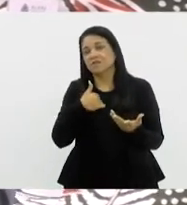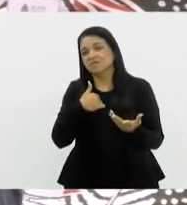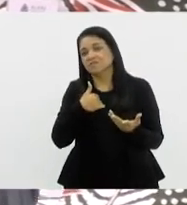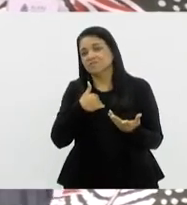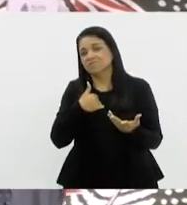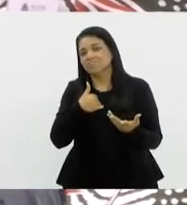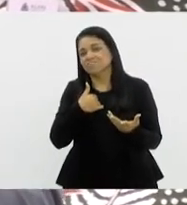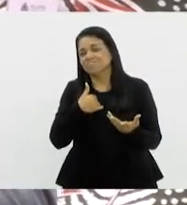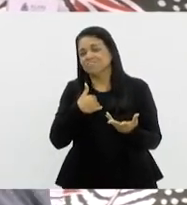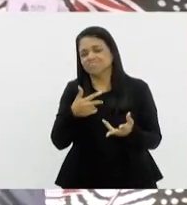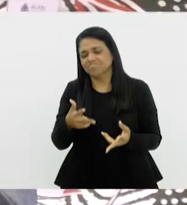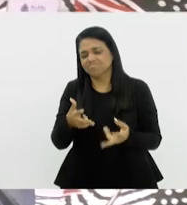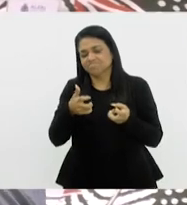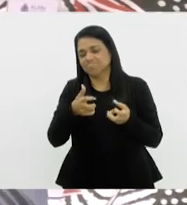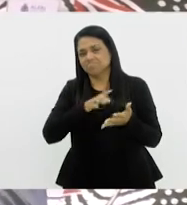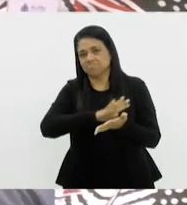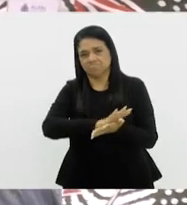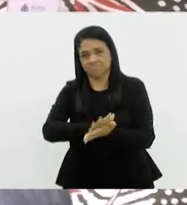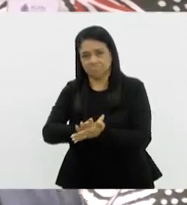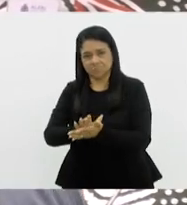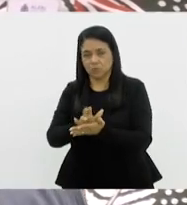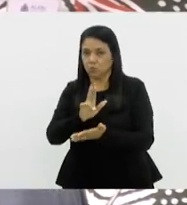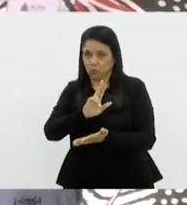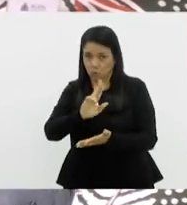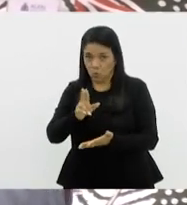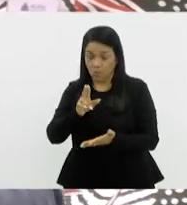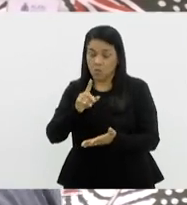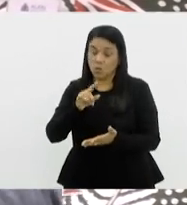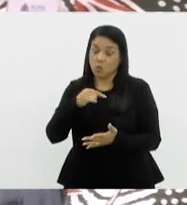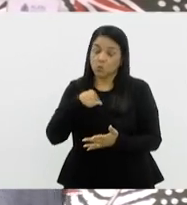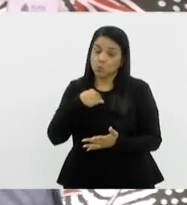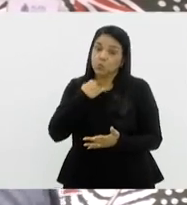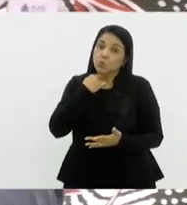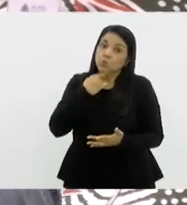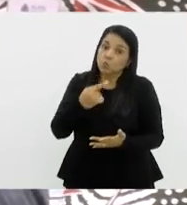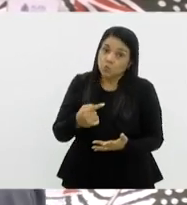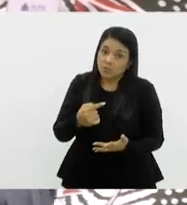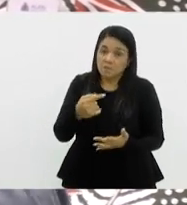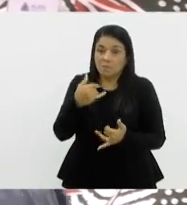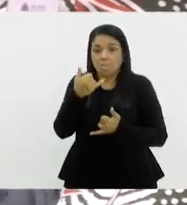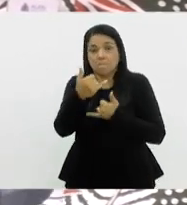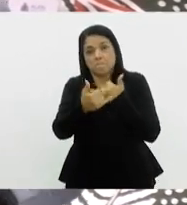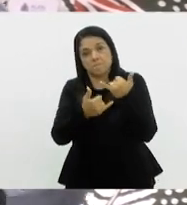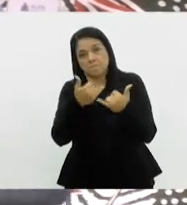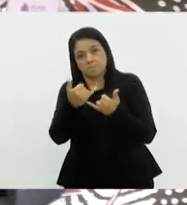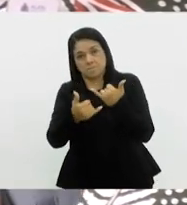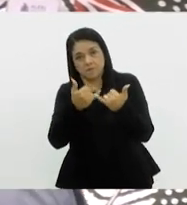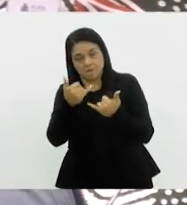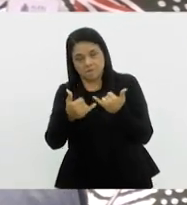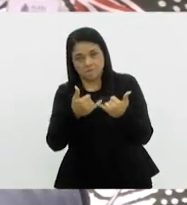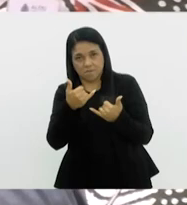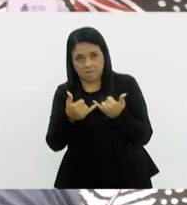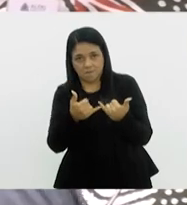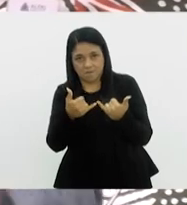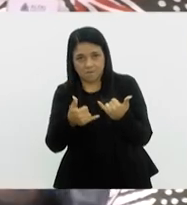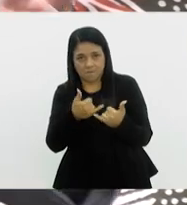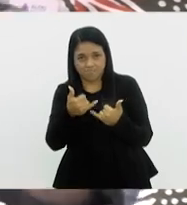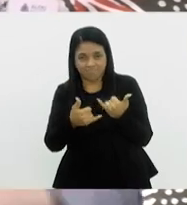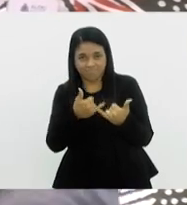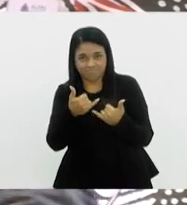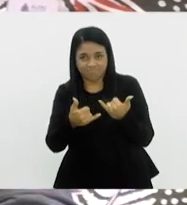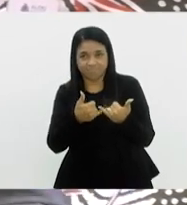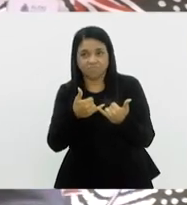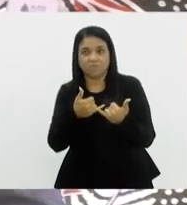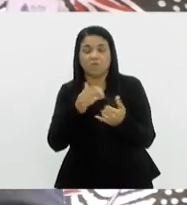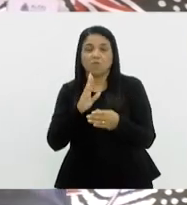uma pegada discriminatória no nome, mas eu tenho dúvida se cabe uma brincadeira sazonal, né, se transformar. Então, vou